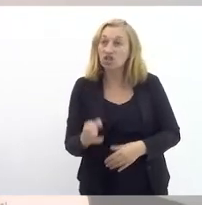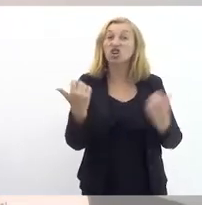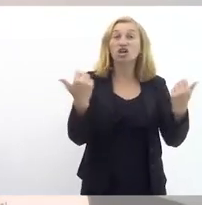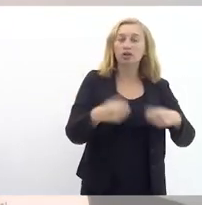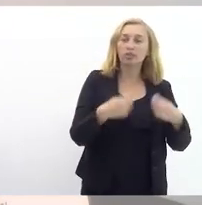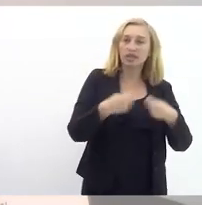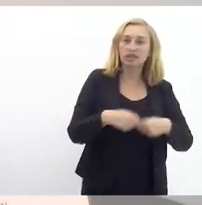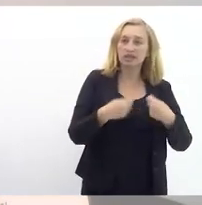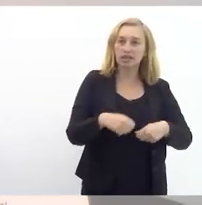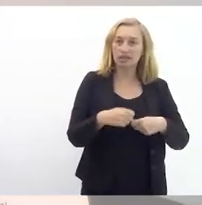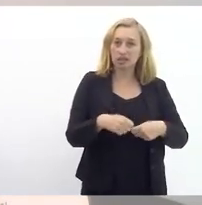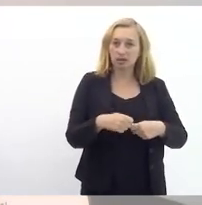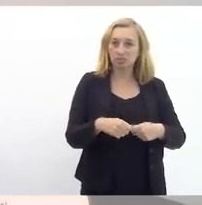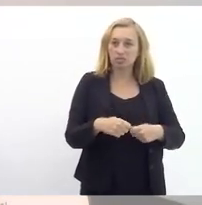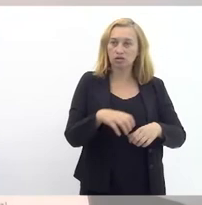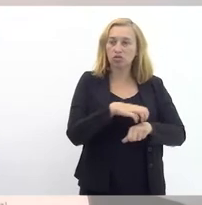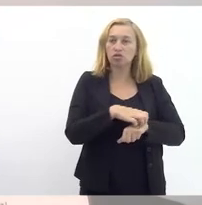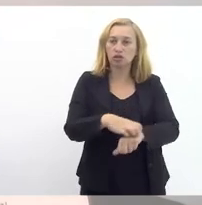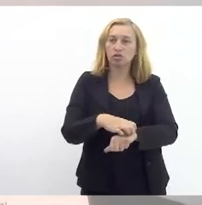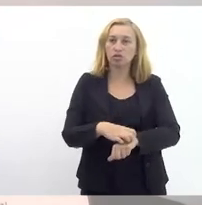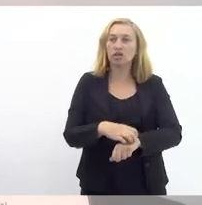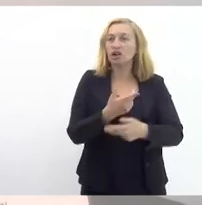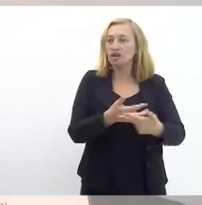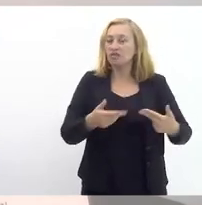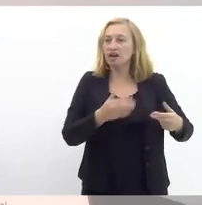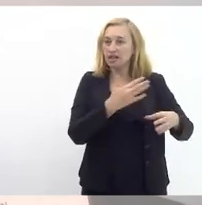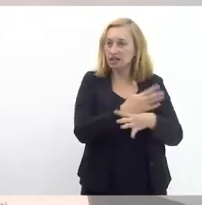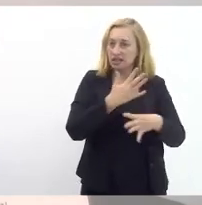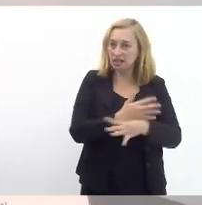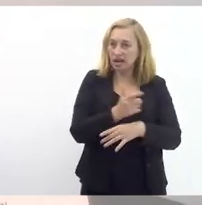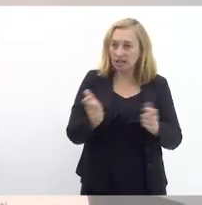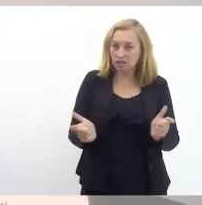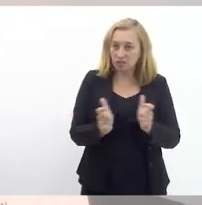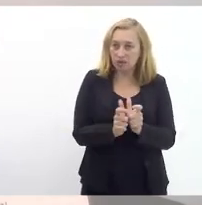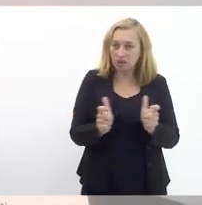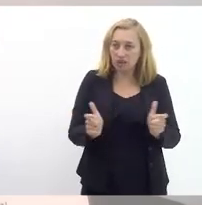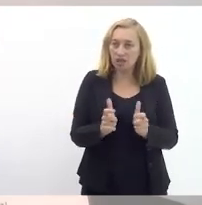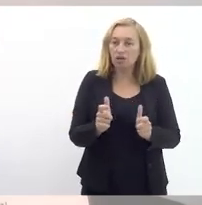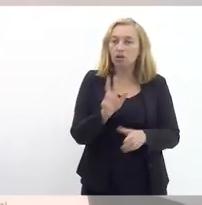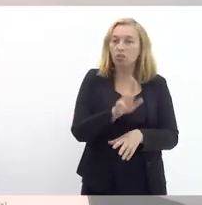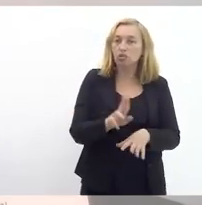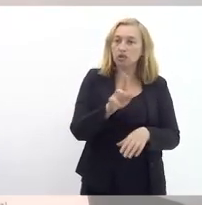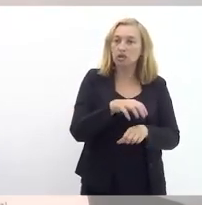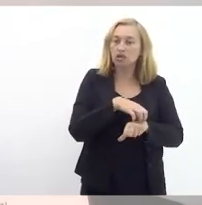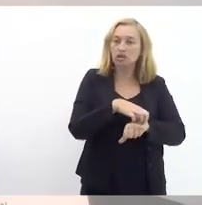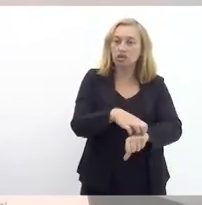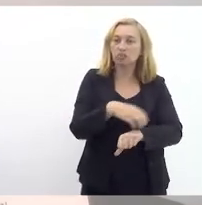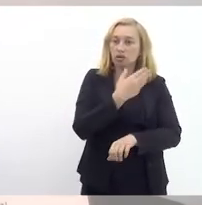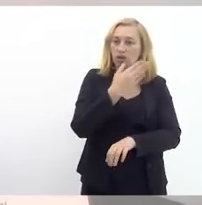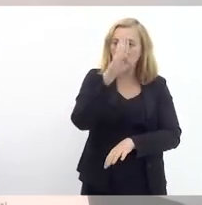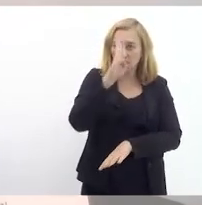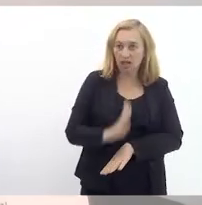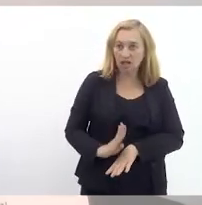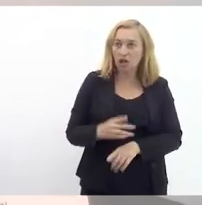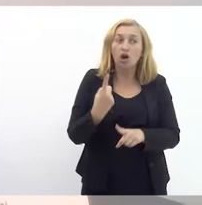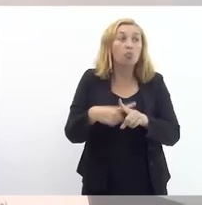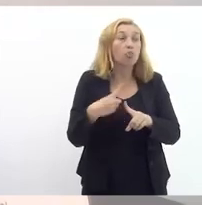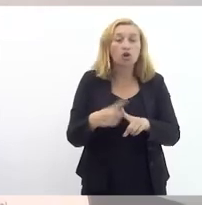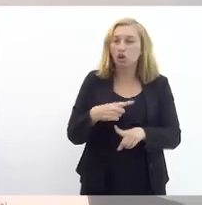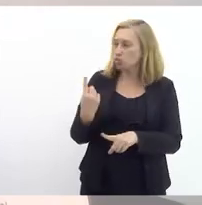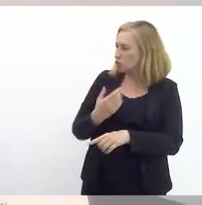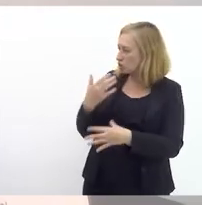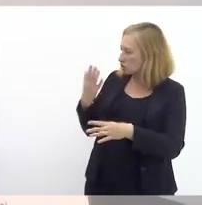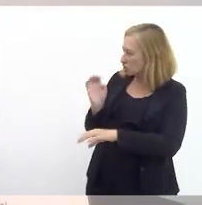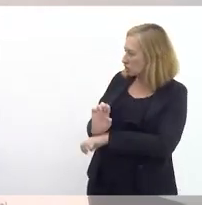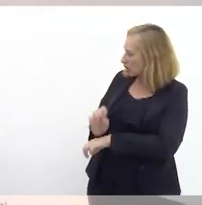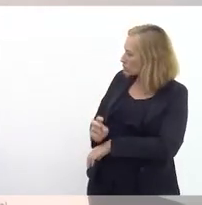do transporte. E hoje o transporte, tem várias cidades pequenas aí que estão usando transporte gratuito. E por que o nosso Estado não